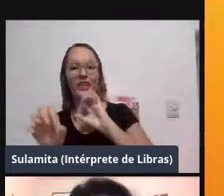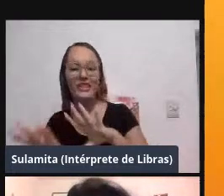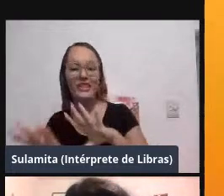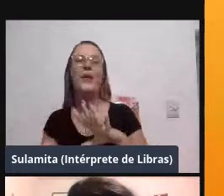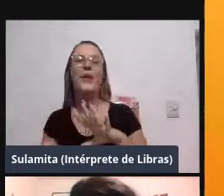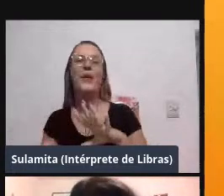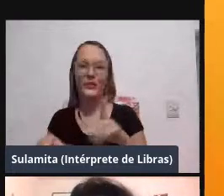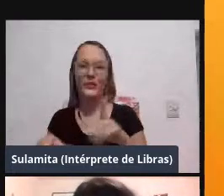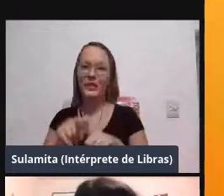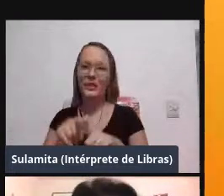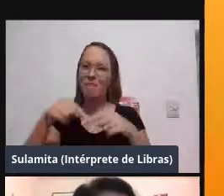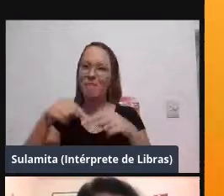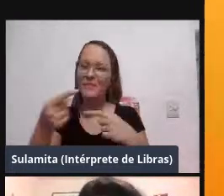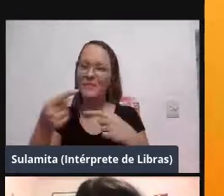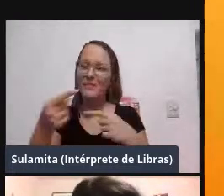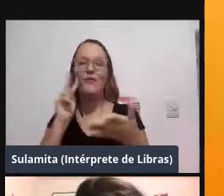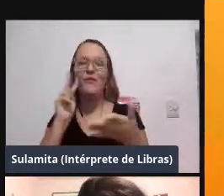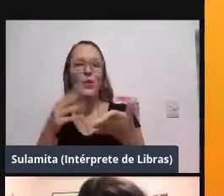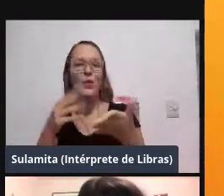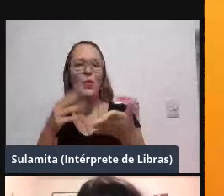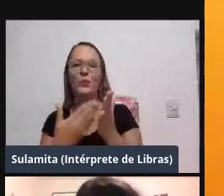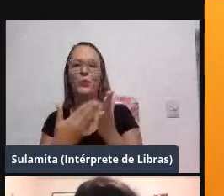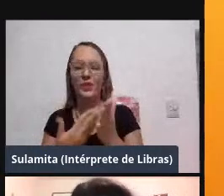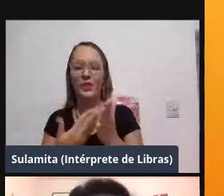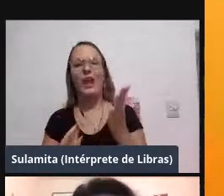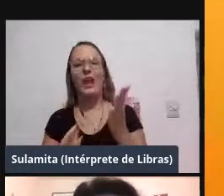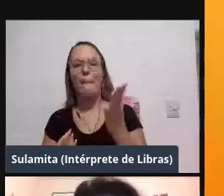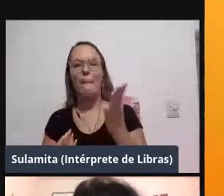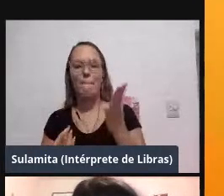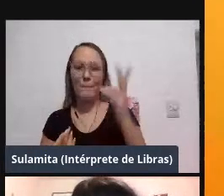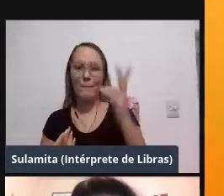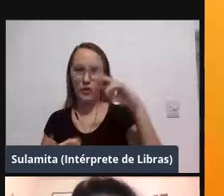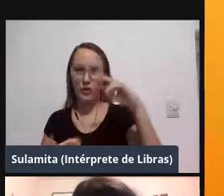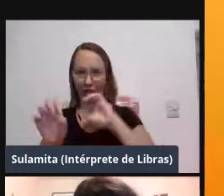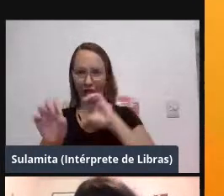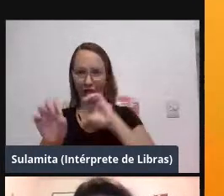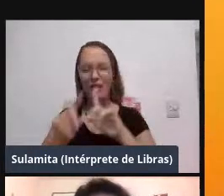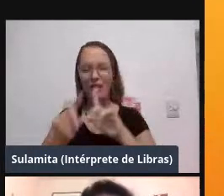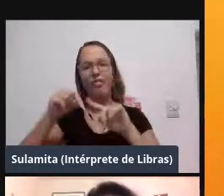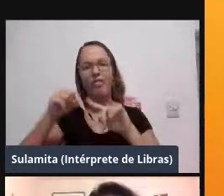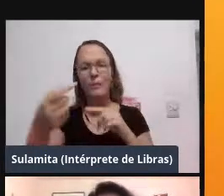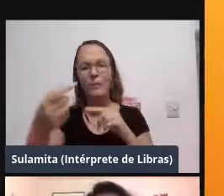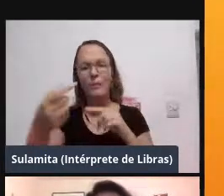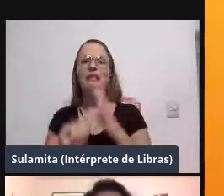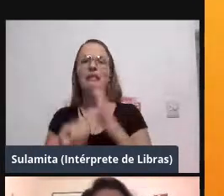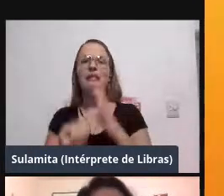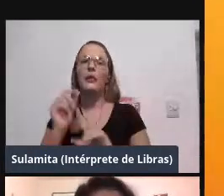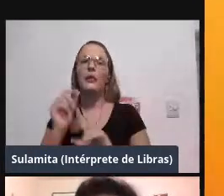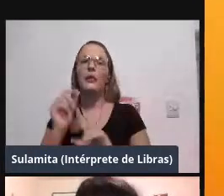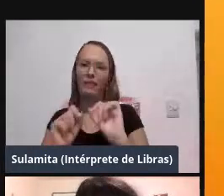e aí nessa metodologia, depois olhava o Lattes de cada pesquisador. Na época ainda era possível fazer isso, só para vocês terem